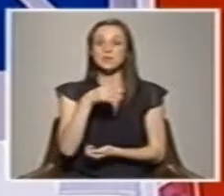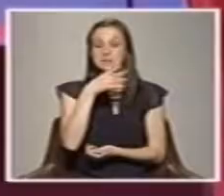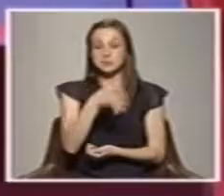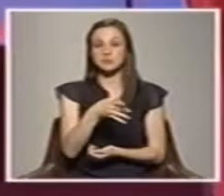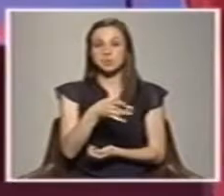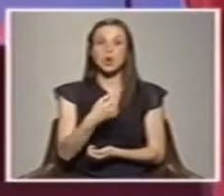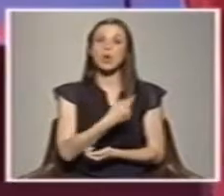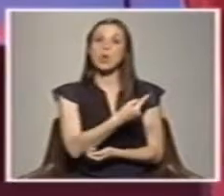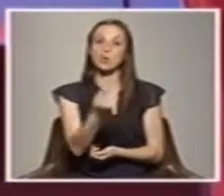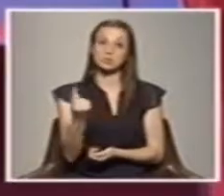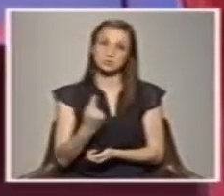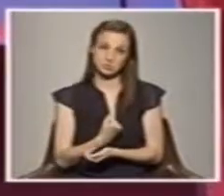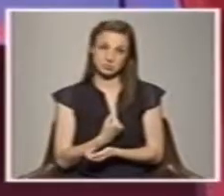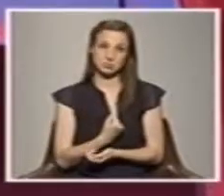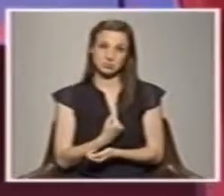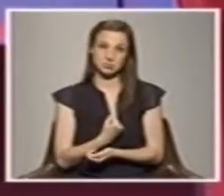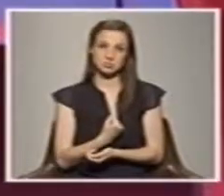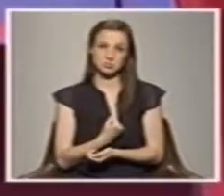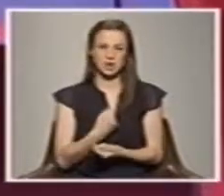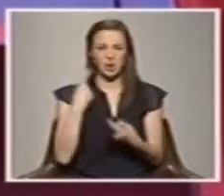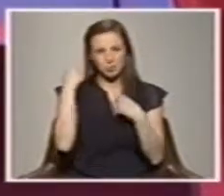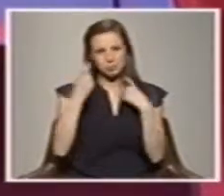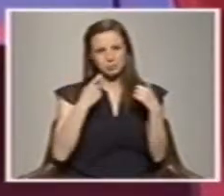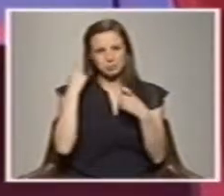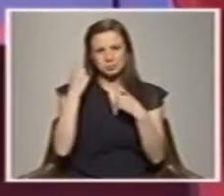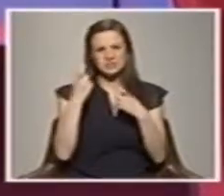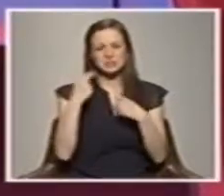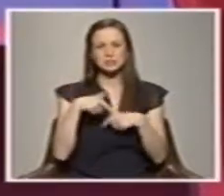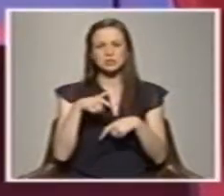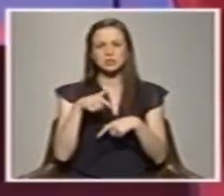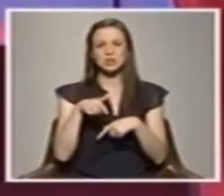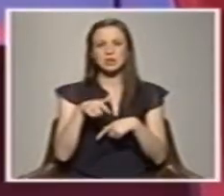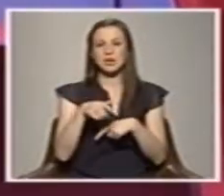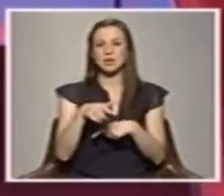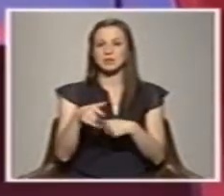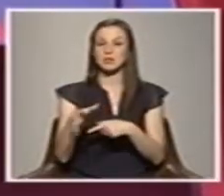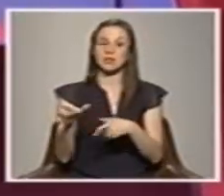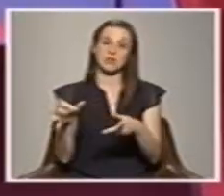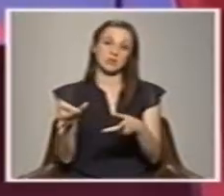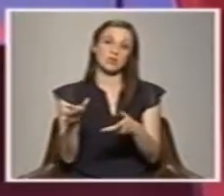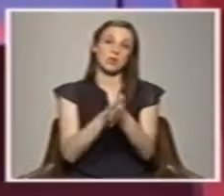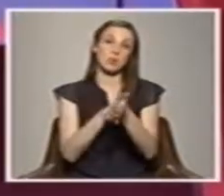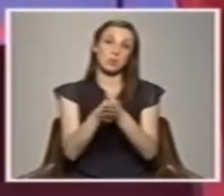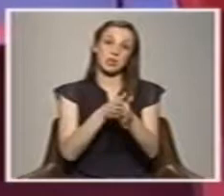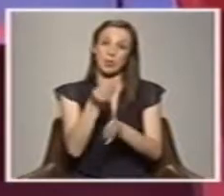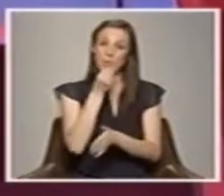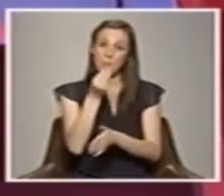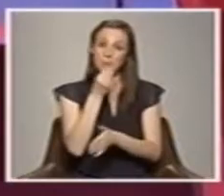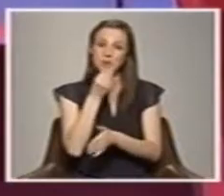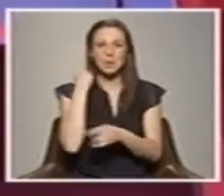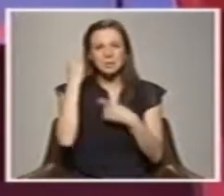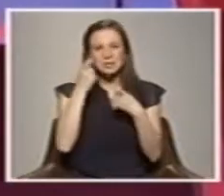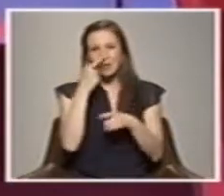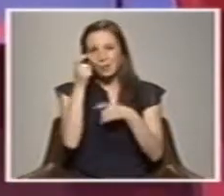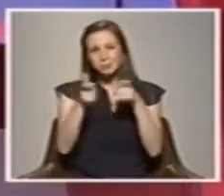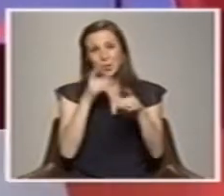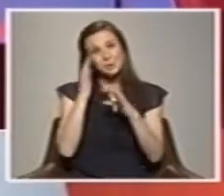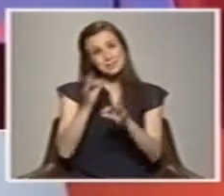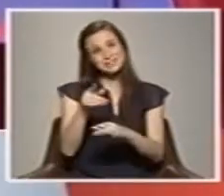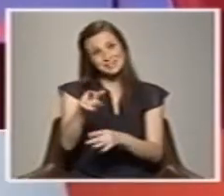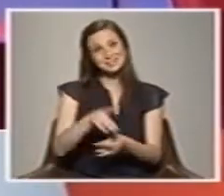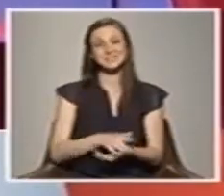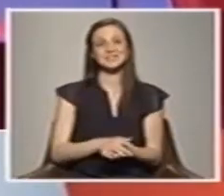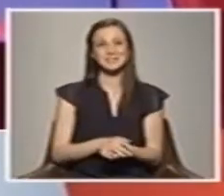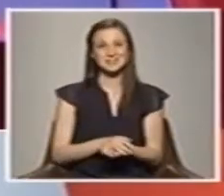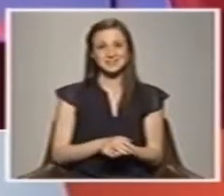nós também, quando pensamos este movimento e a recuperação desta comida que faz falta no outro lado, pensamos muito neste tipo de pessoas, porque